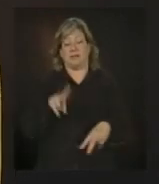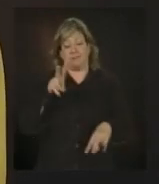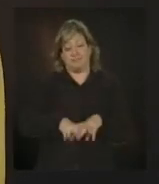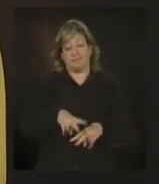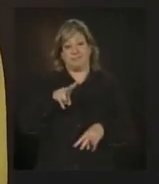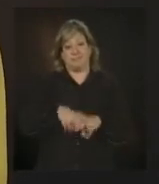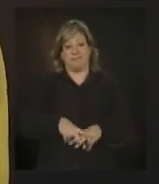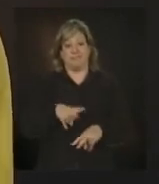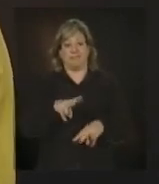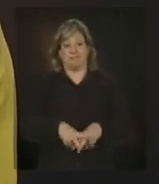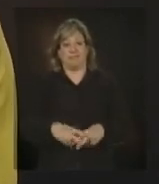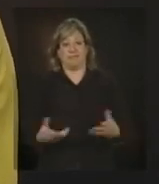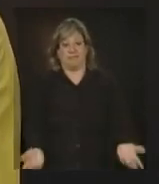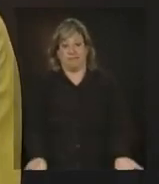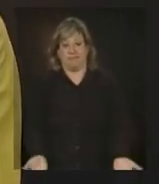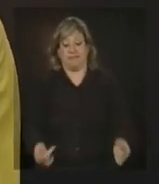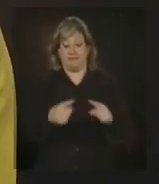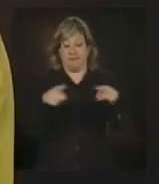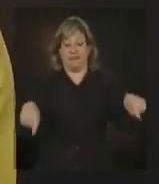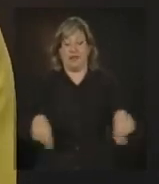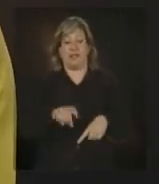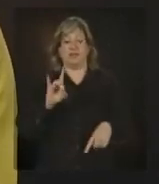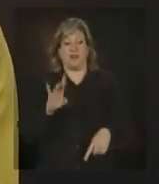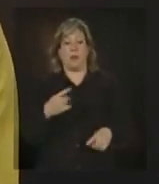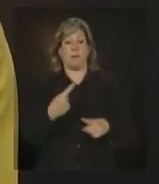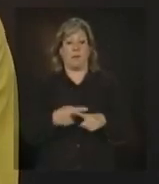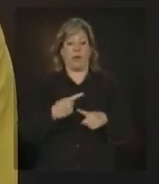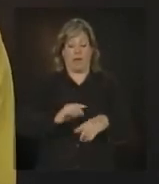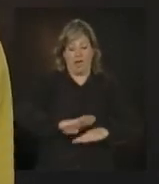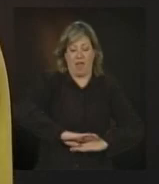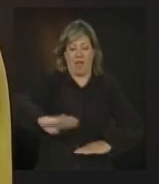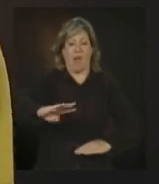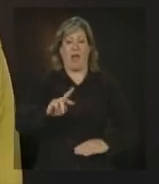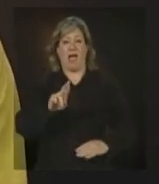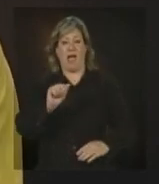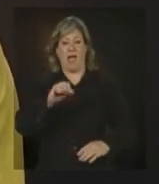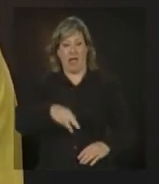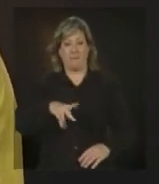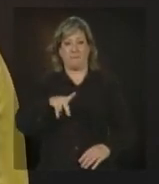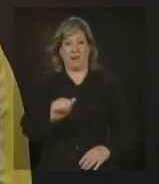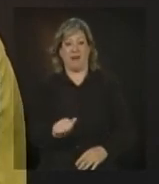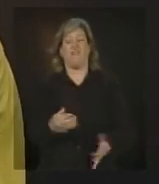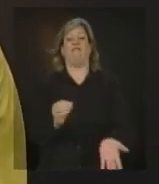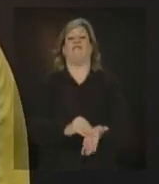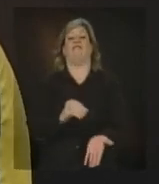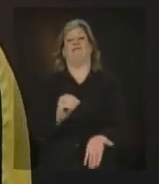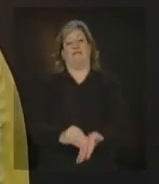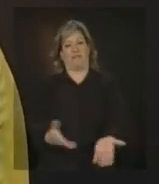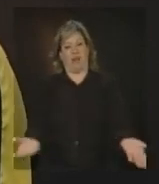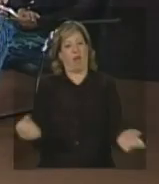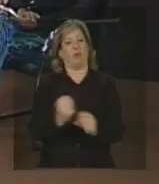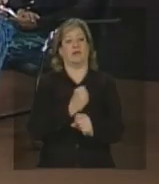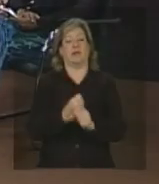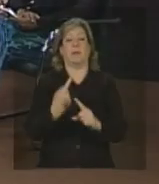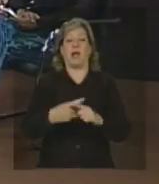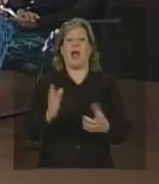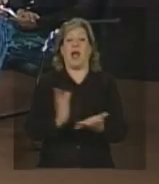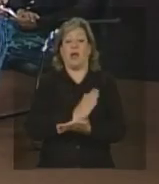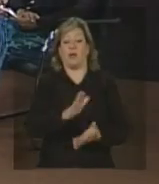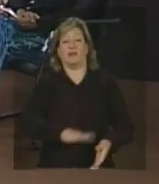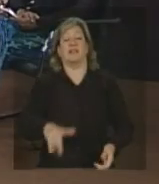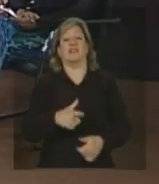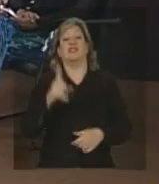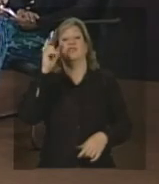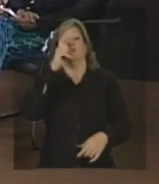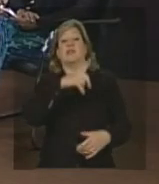de recursos, né? ou na inclusão nas salas normais, mas algumas atividades que as crianças poderiam fazer,